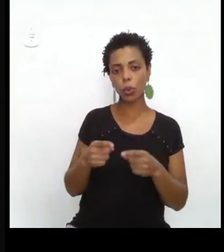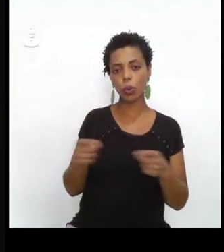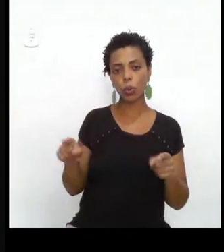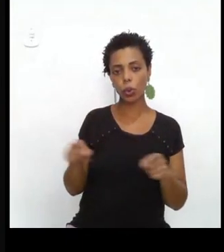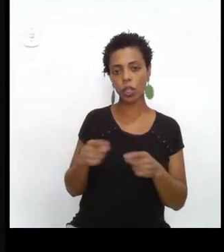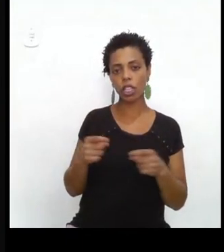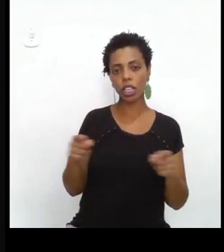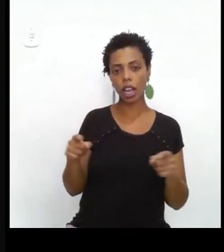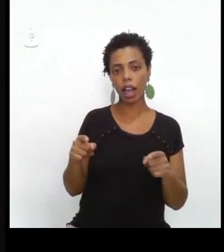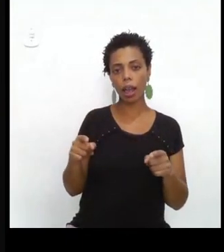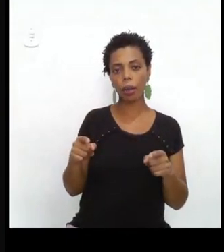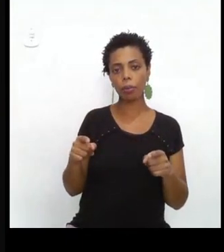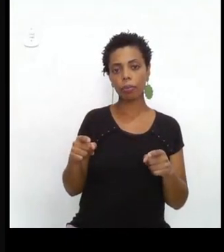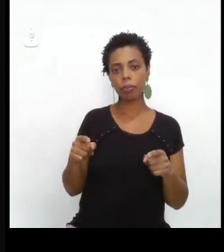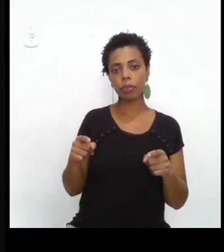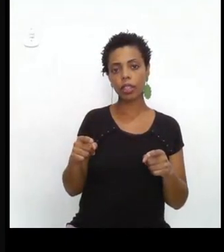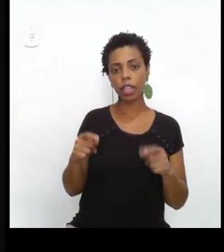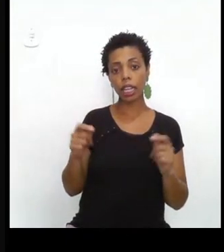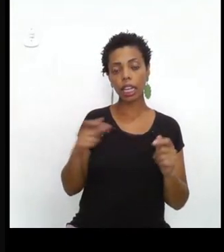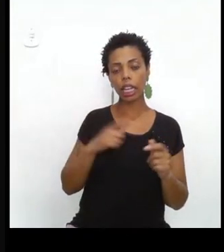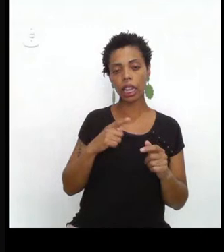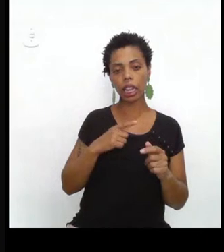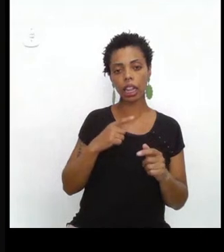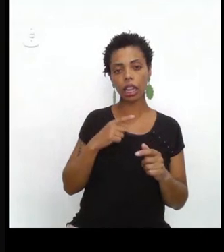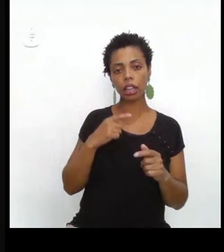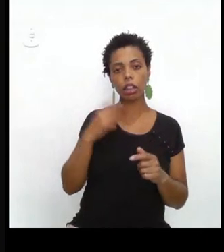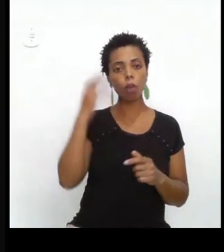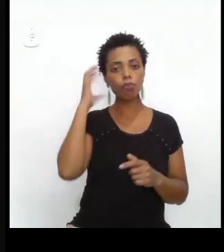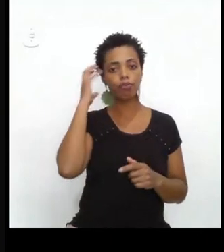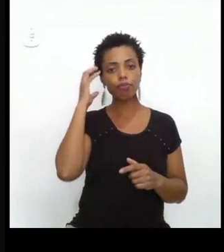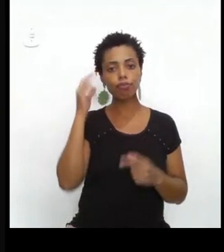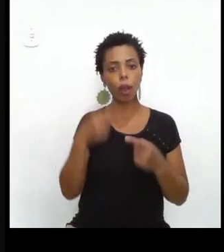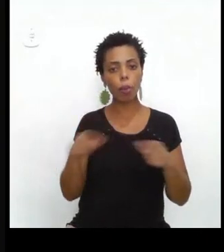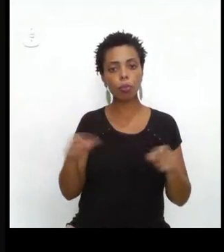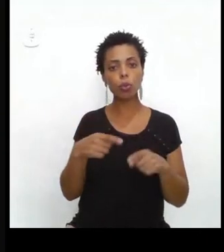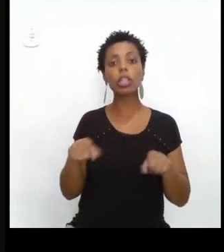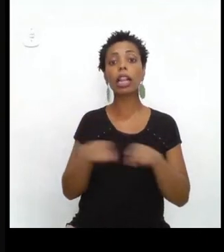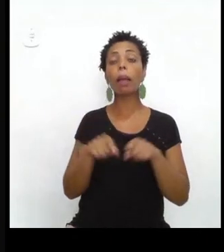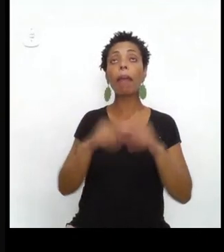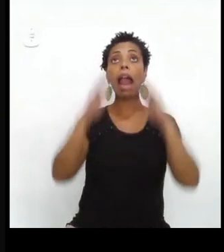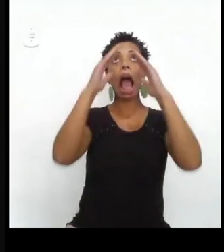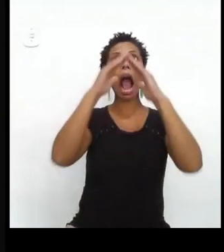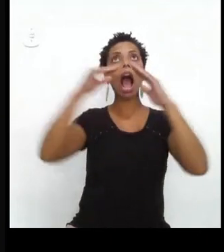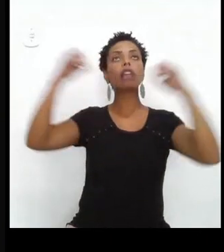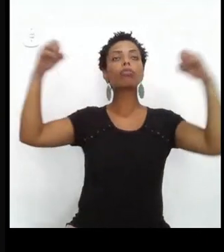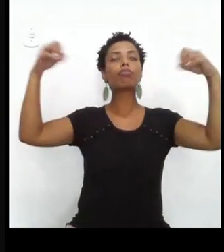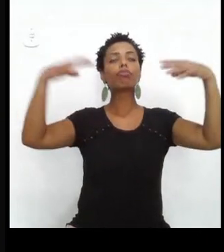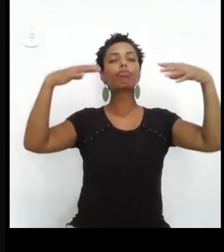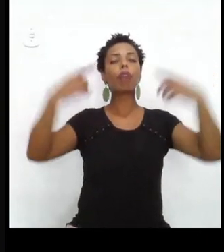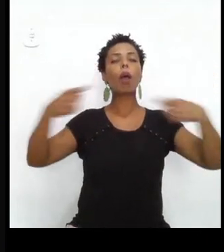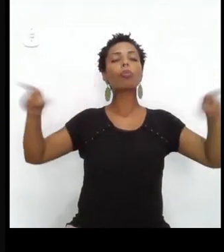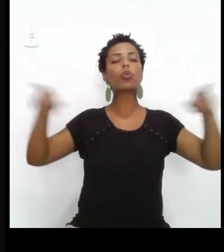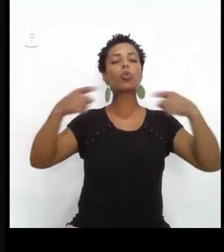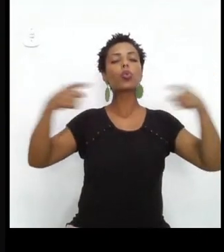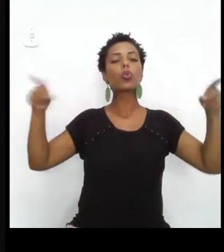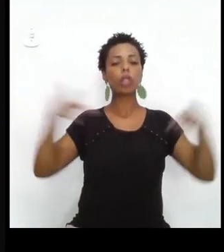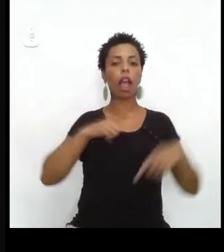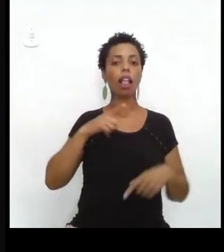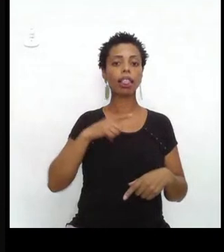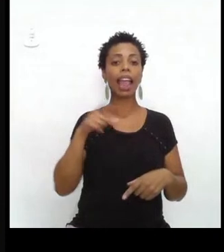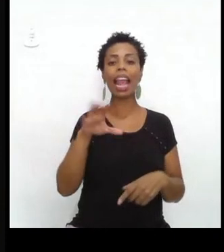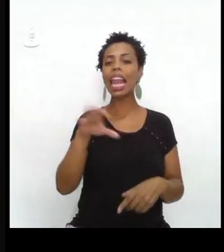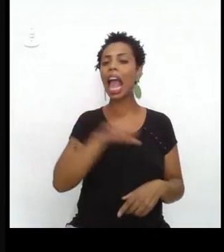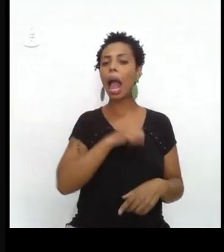Gaming House I really love this song so dearly I wanna reach out for the light